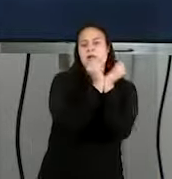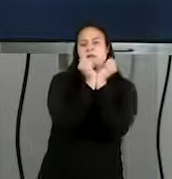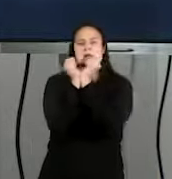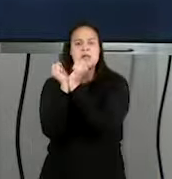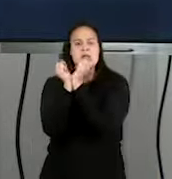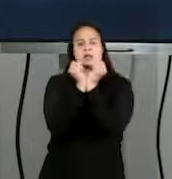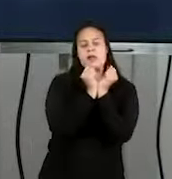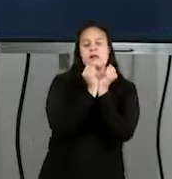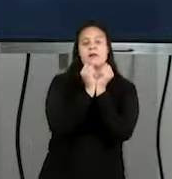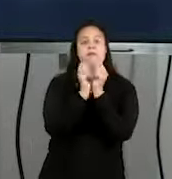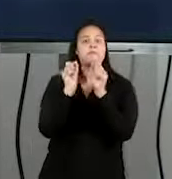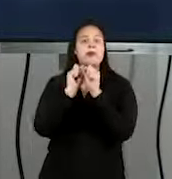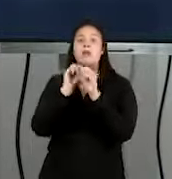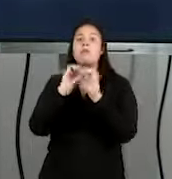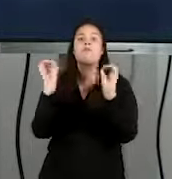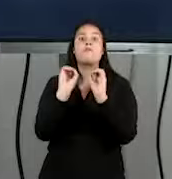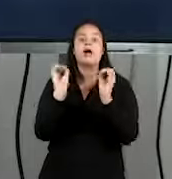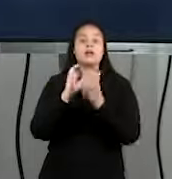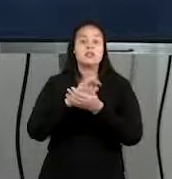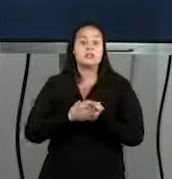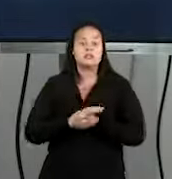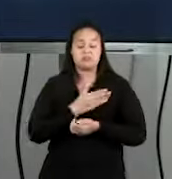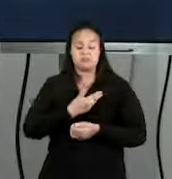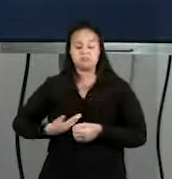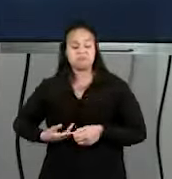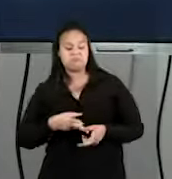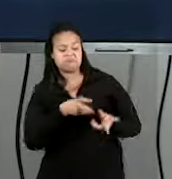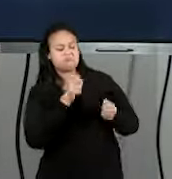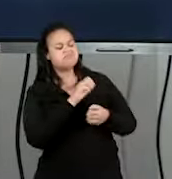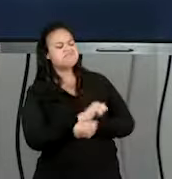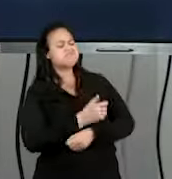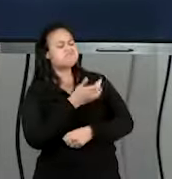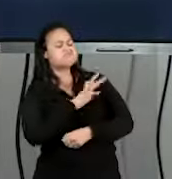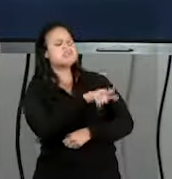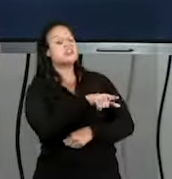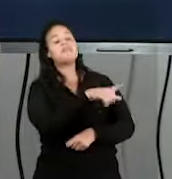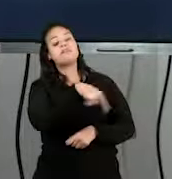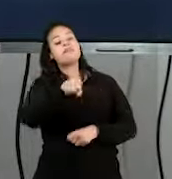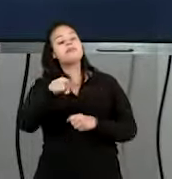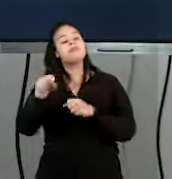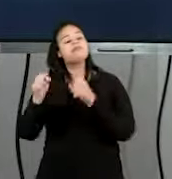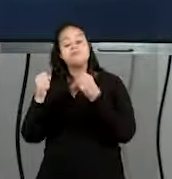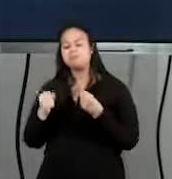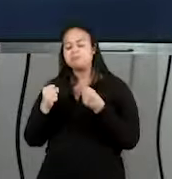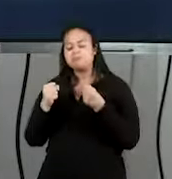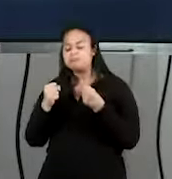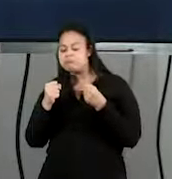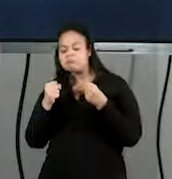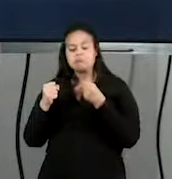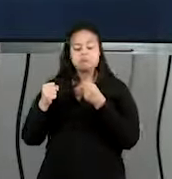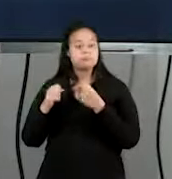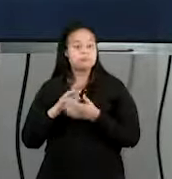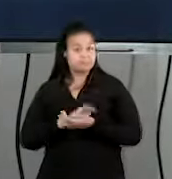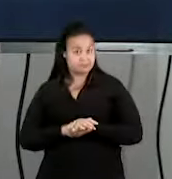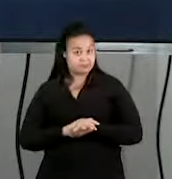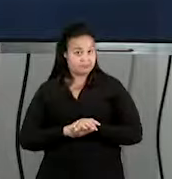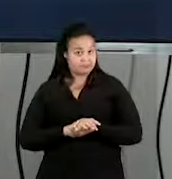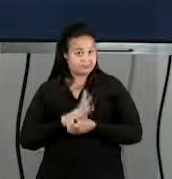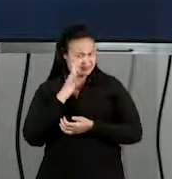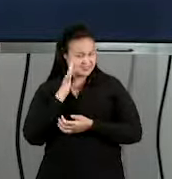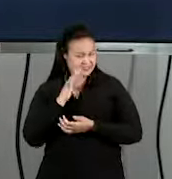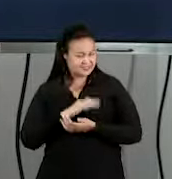simples vontade do governante deles. Olhou, não gostei desse não, vai para a cadeia. Suponhamos que isso esteja